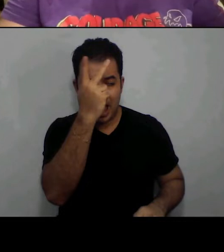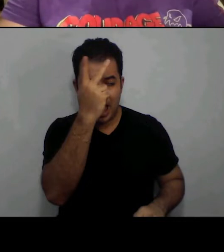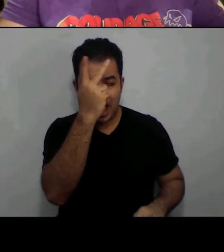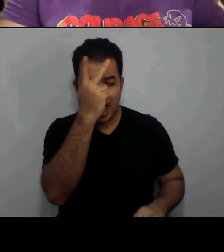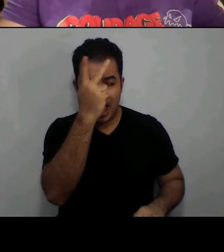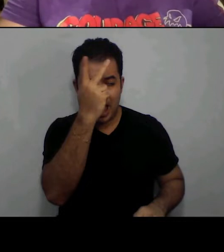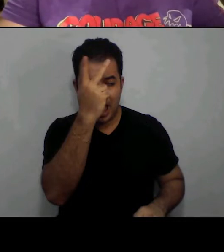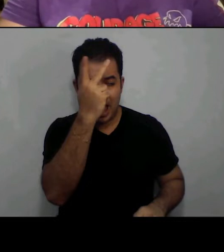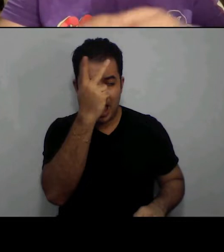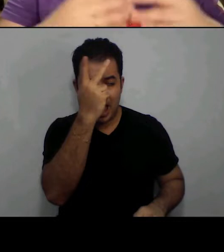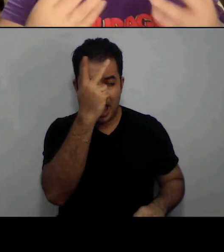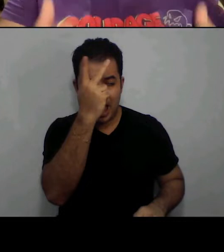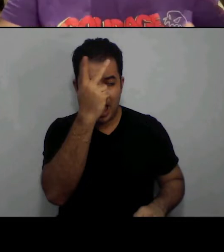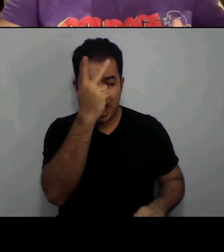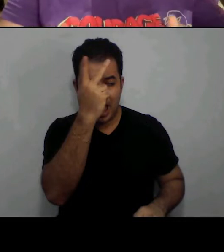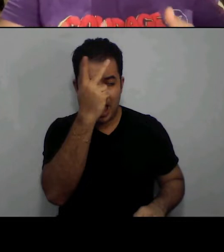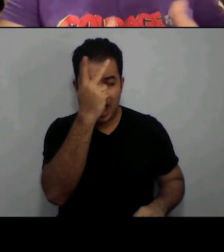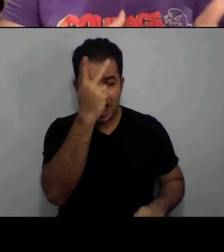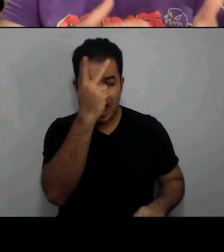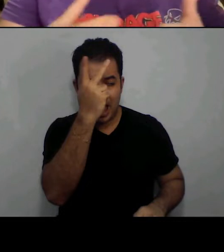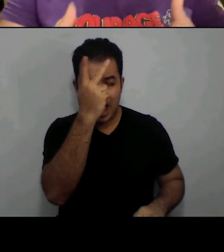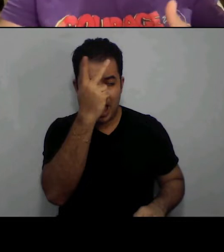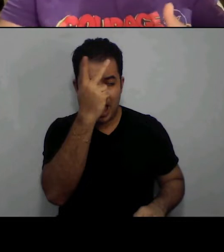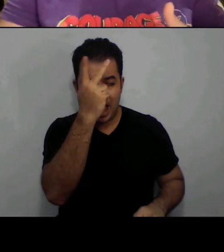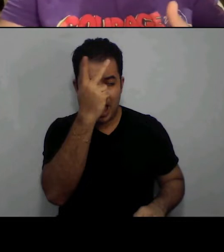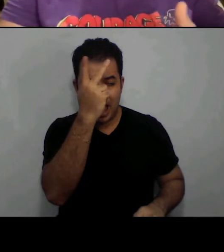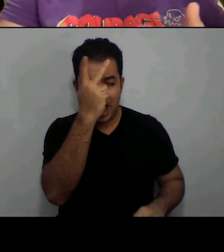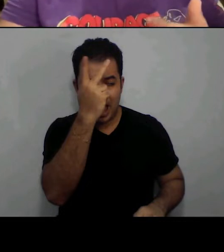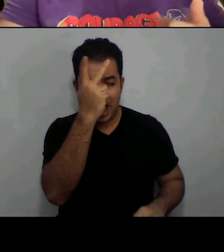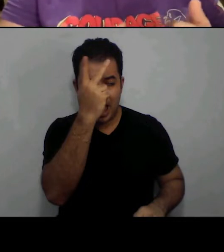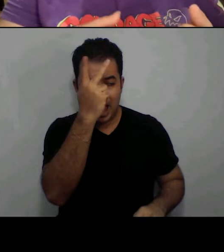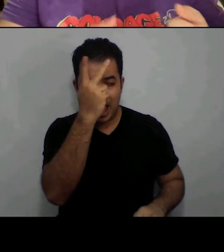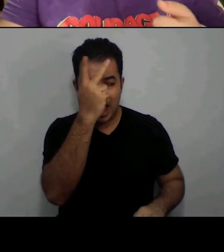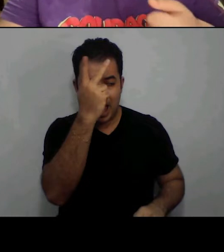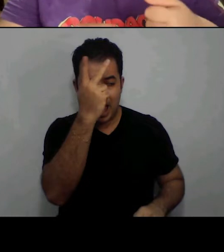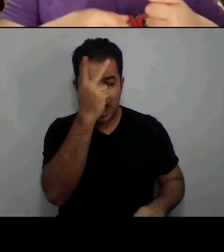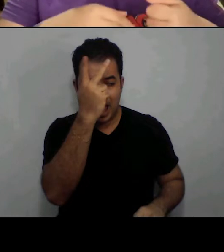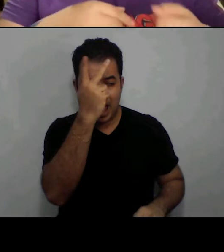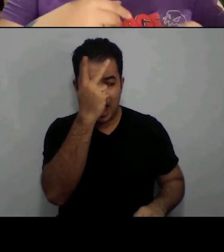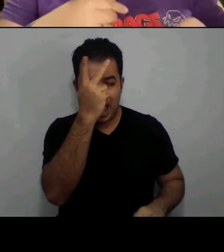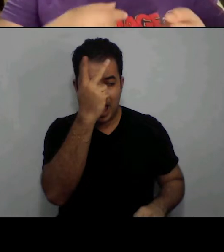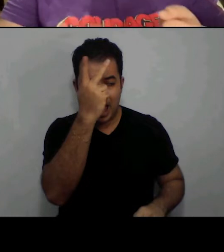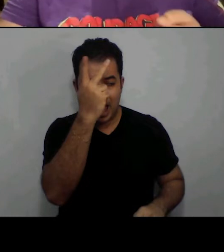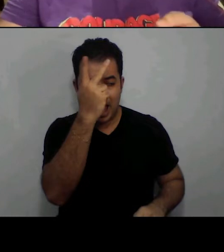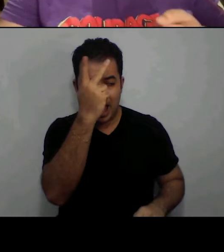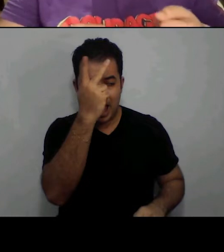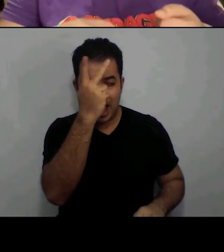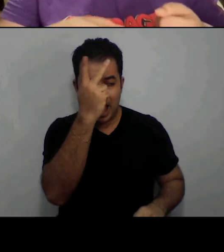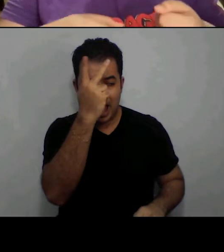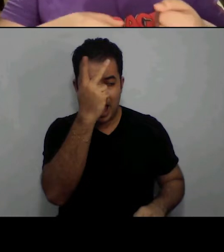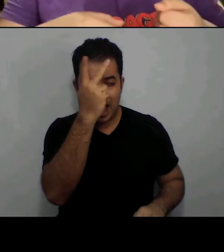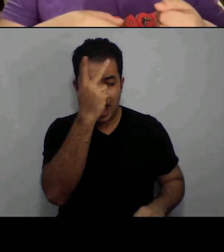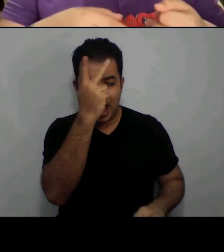né? Aquela pessoa só que fazia tudo. Hoje já é diferente, eu tenho o UI designer, eu tenho o product designer, eu tenho